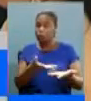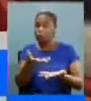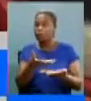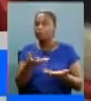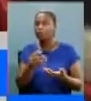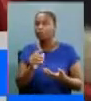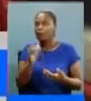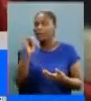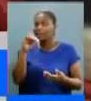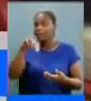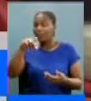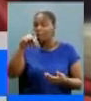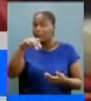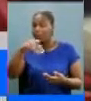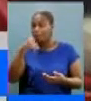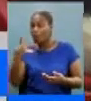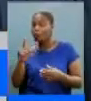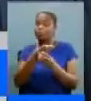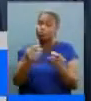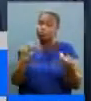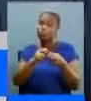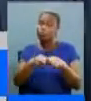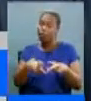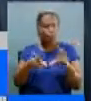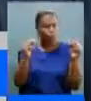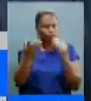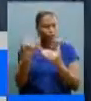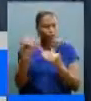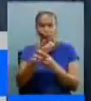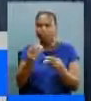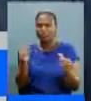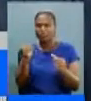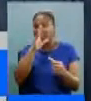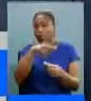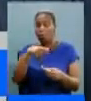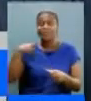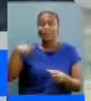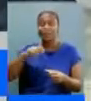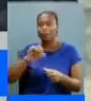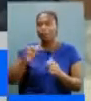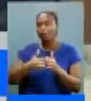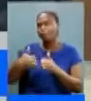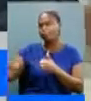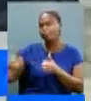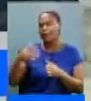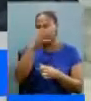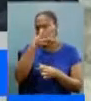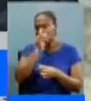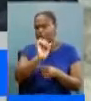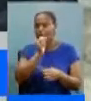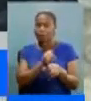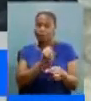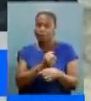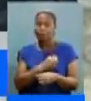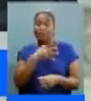do Sinapol para resolver os impasses que nunca serão resolvidos enquanto o seu presidente estiver afastado da sua atividade